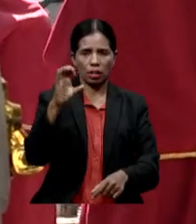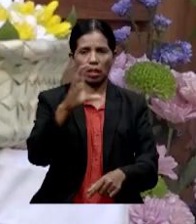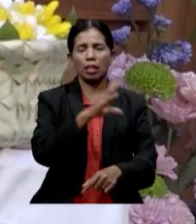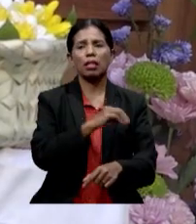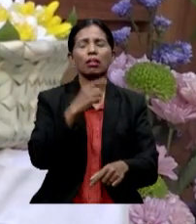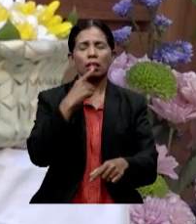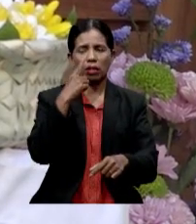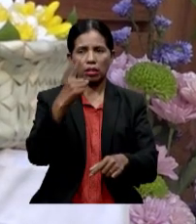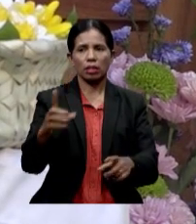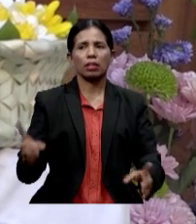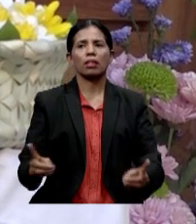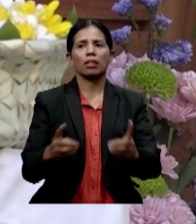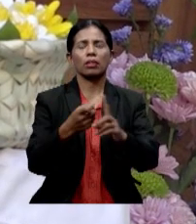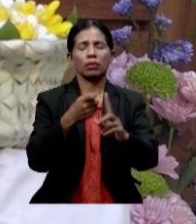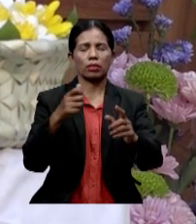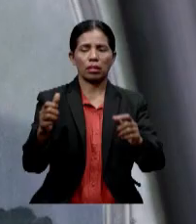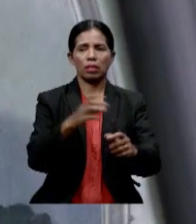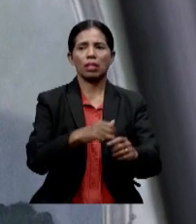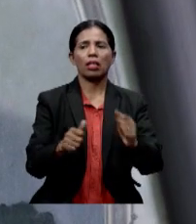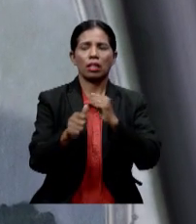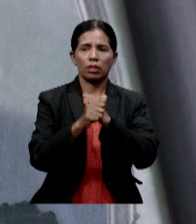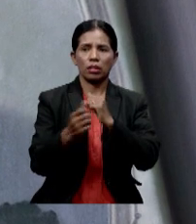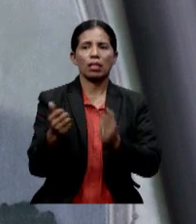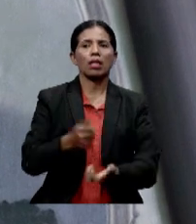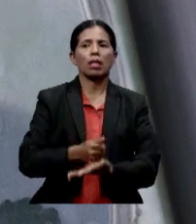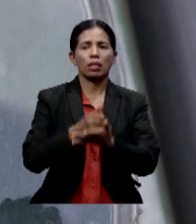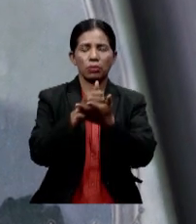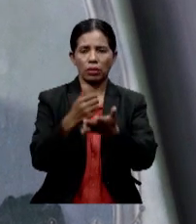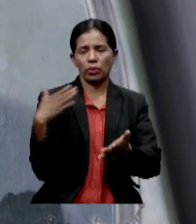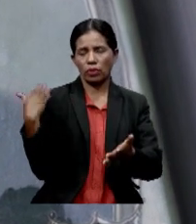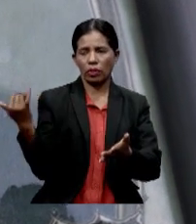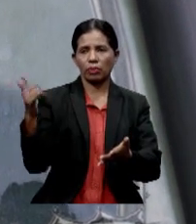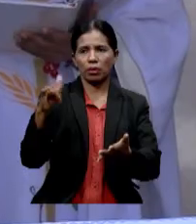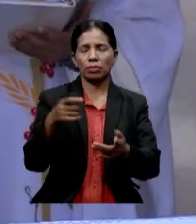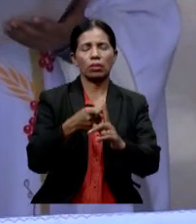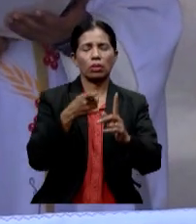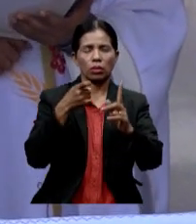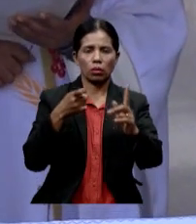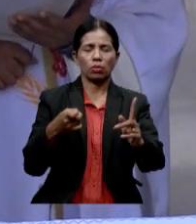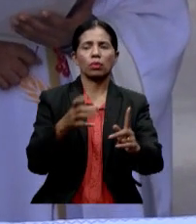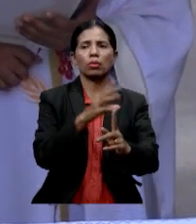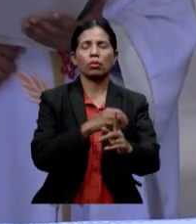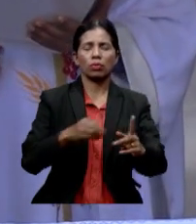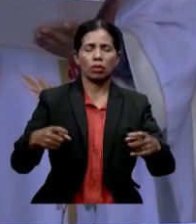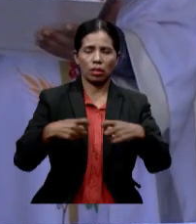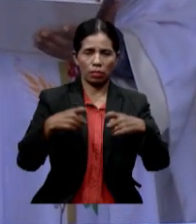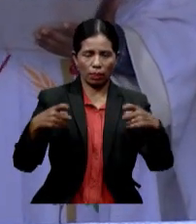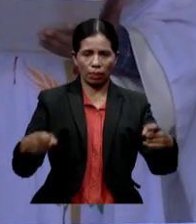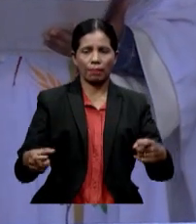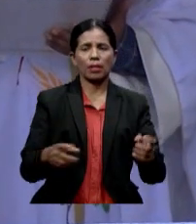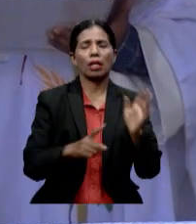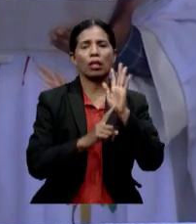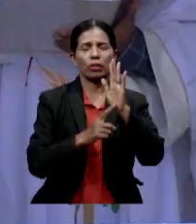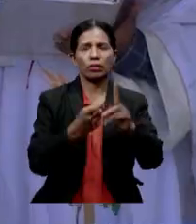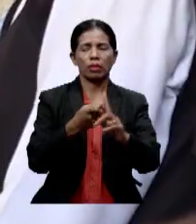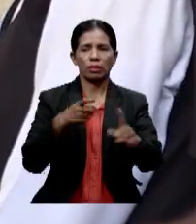Timor-Leste, Lihus e Niação Sira, nebe salva Zoven Sira, Rússia inimigo. Zilda Costa hato assunto ne